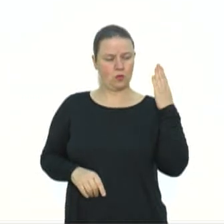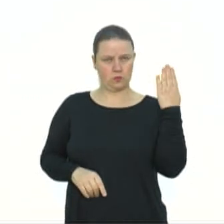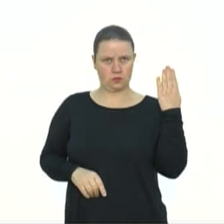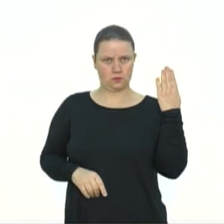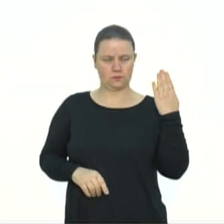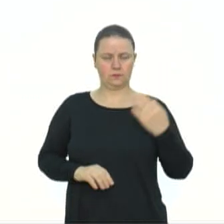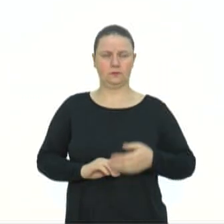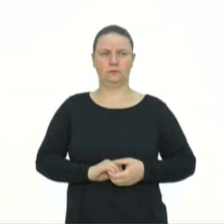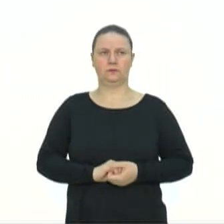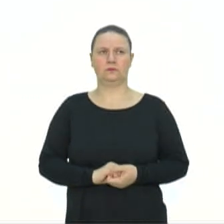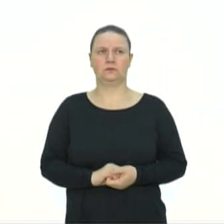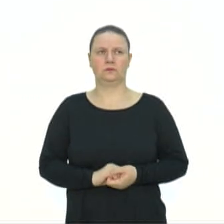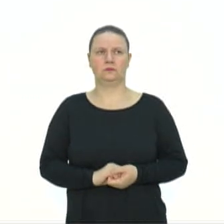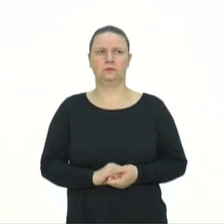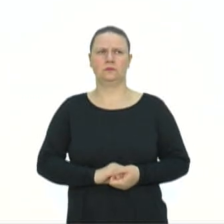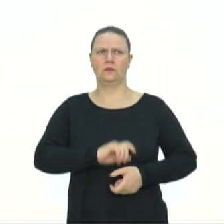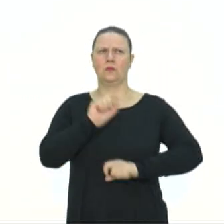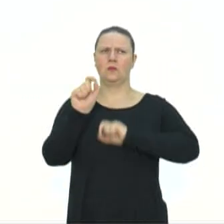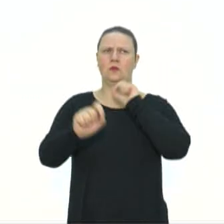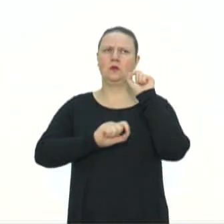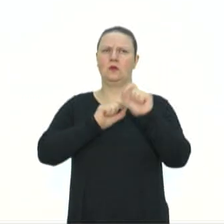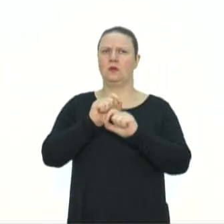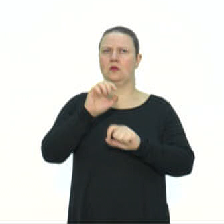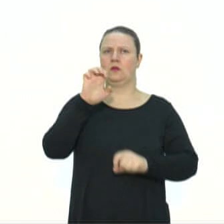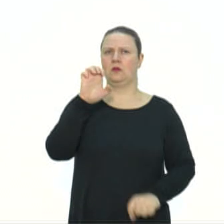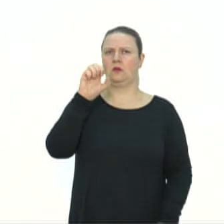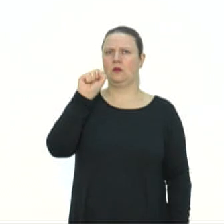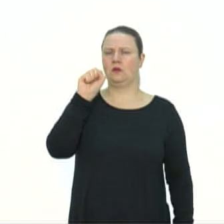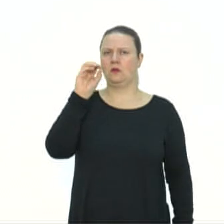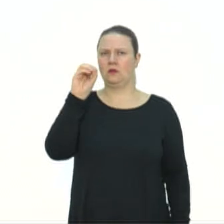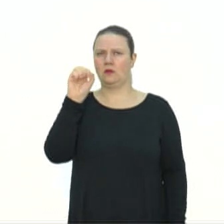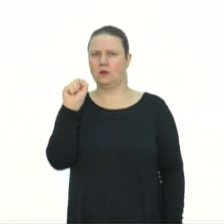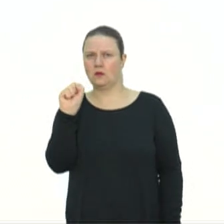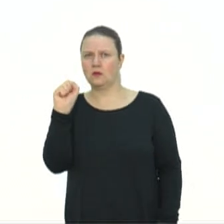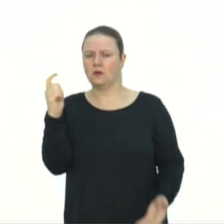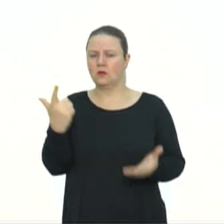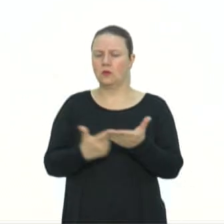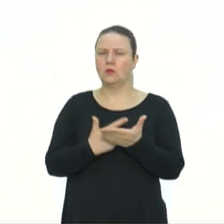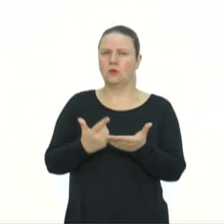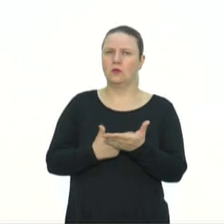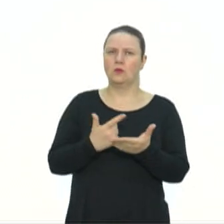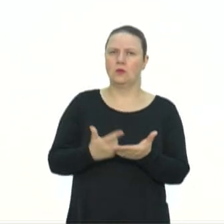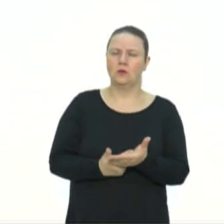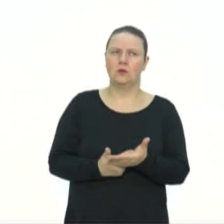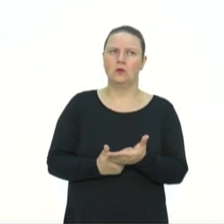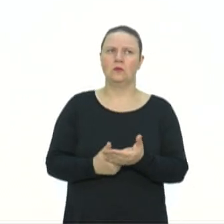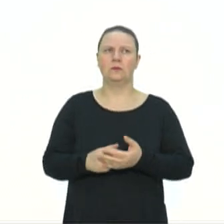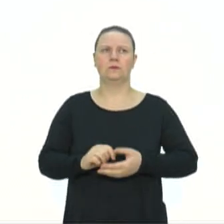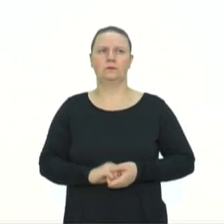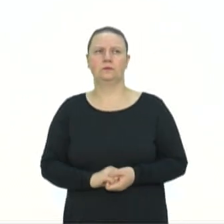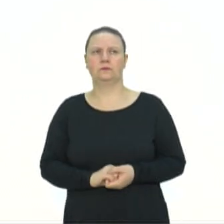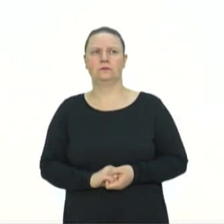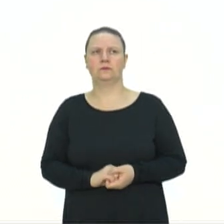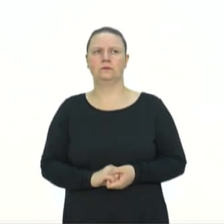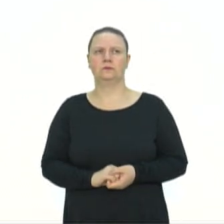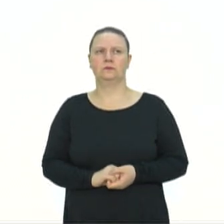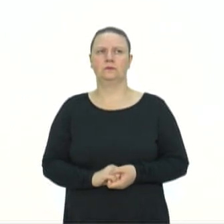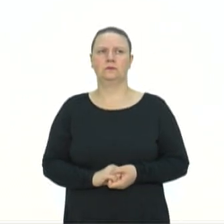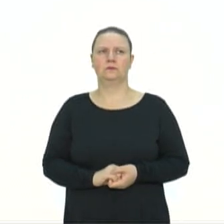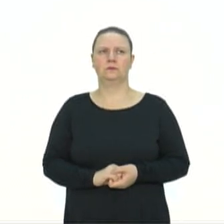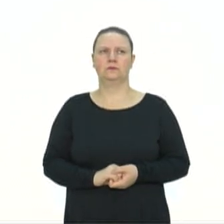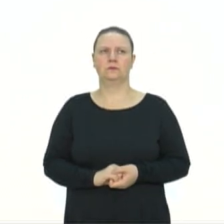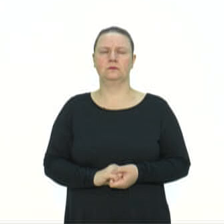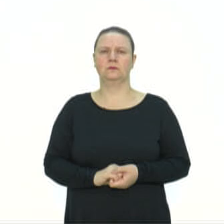madeira. De quem são esses livros que estão aí? Essas silhas de aí são de